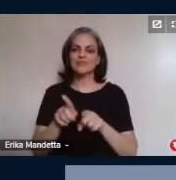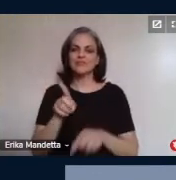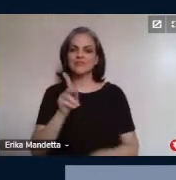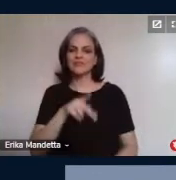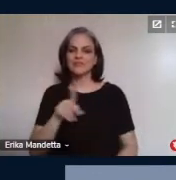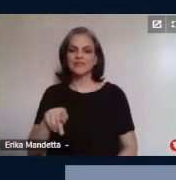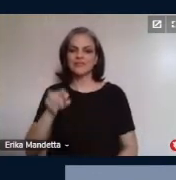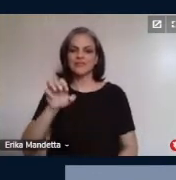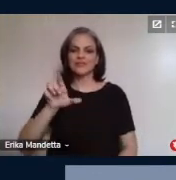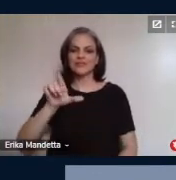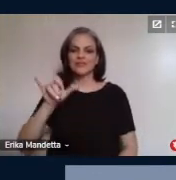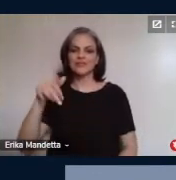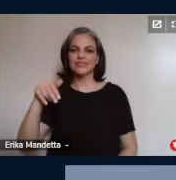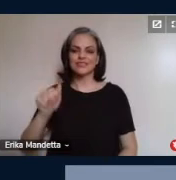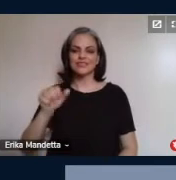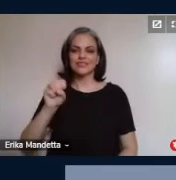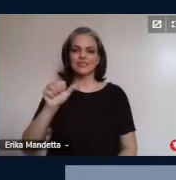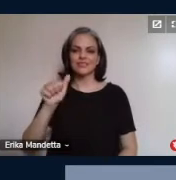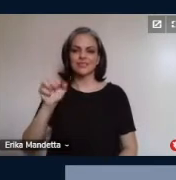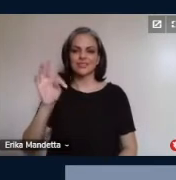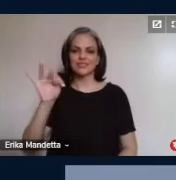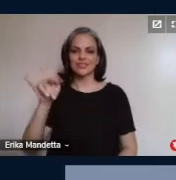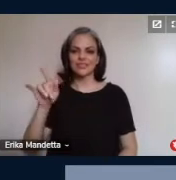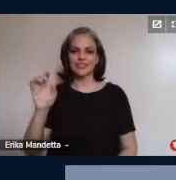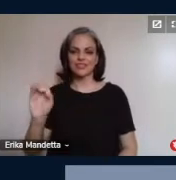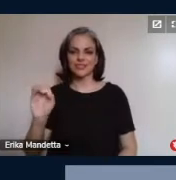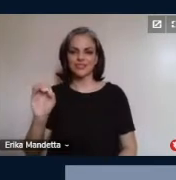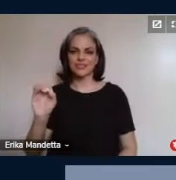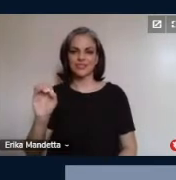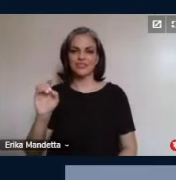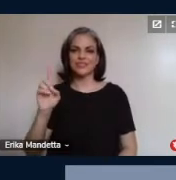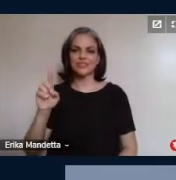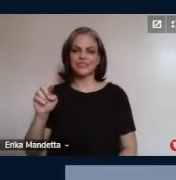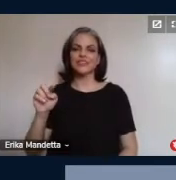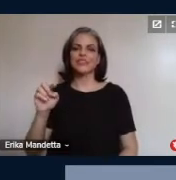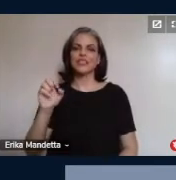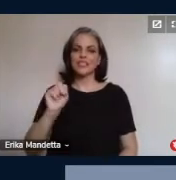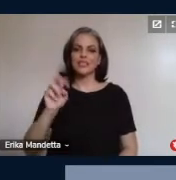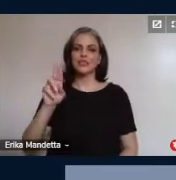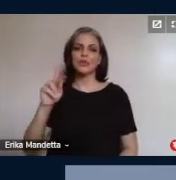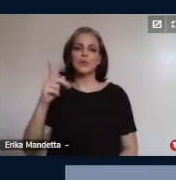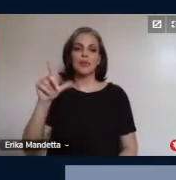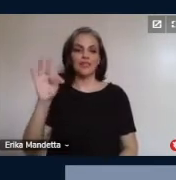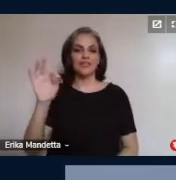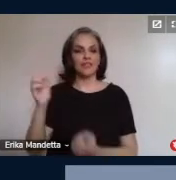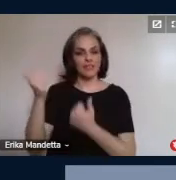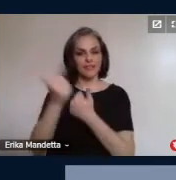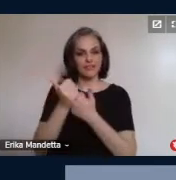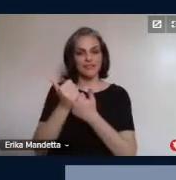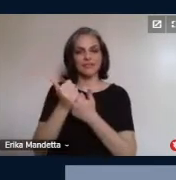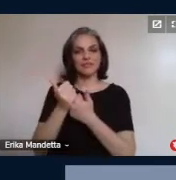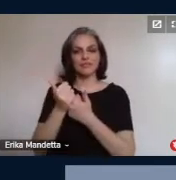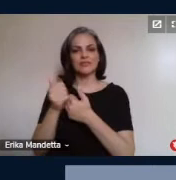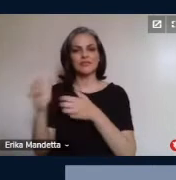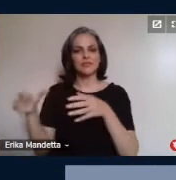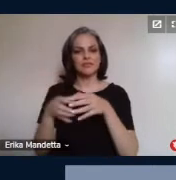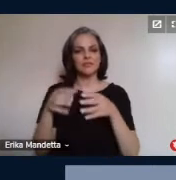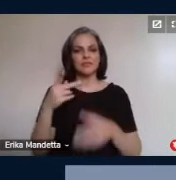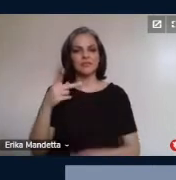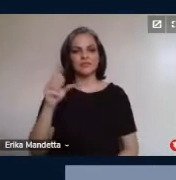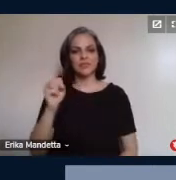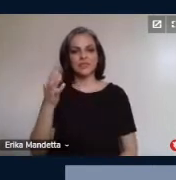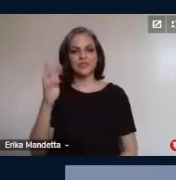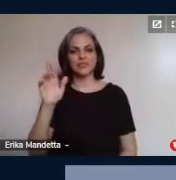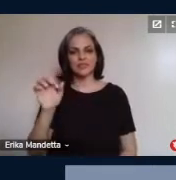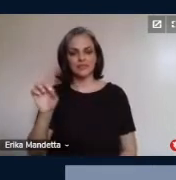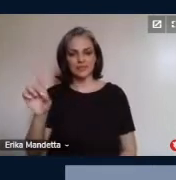Santiago Figata, que é a membro suplente, igualmente da UNB, do Pós-Graduação, e que